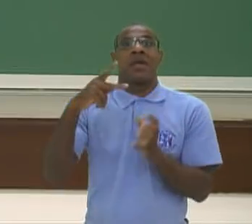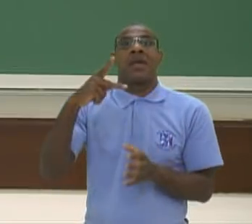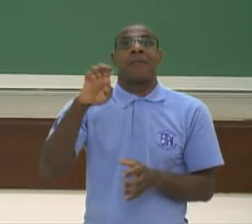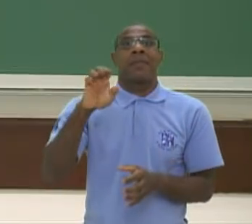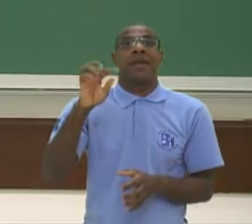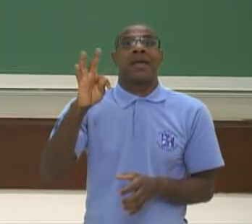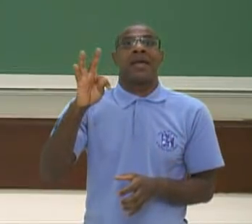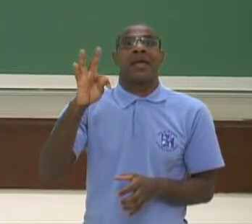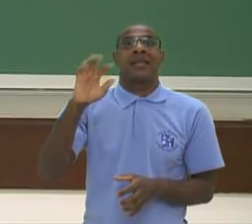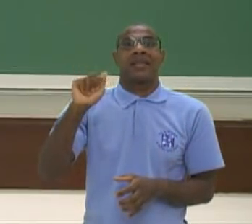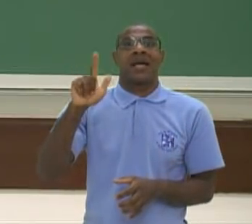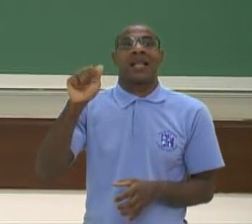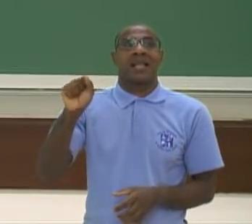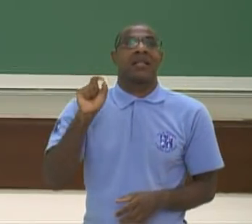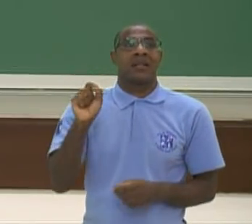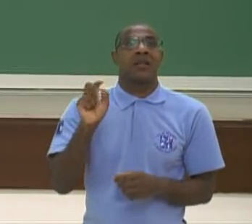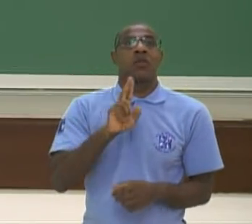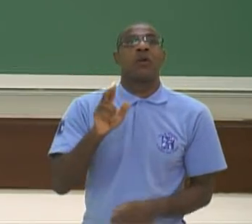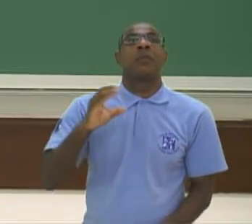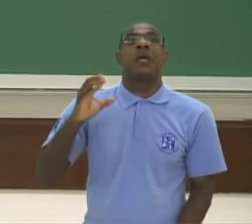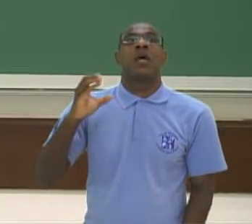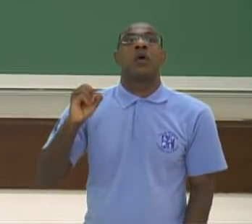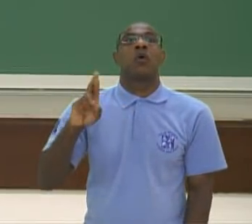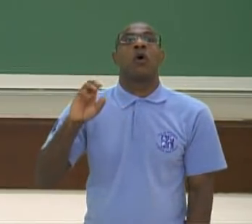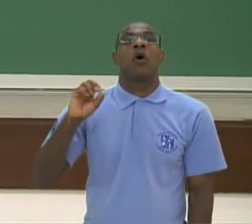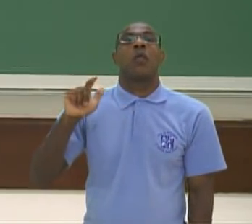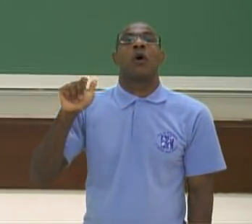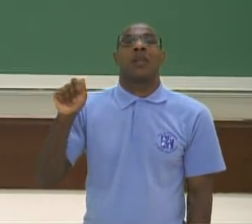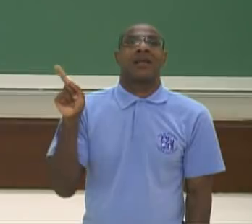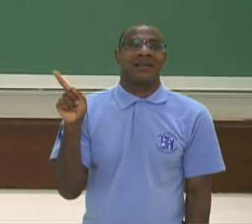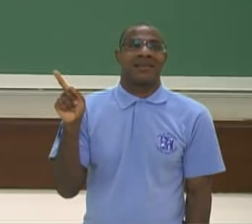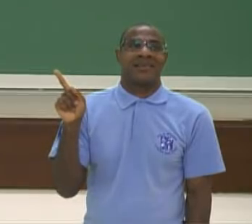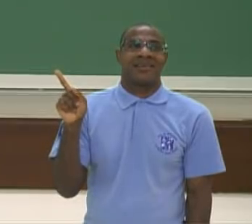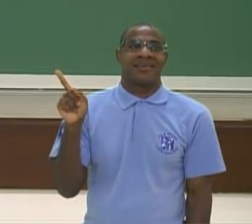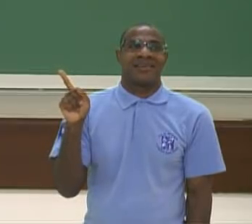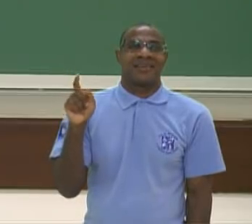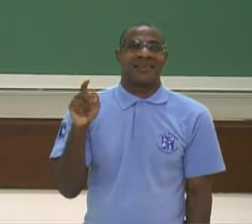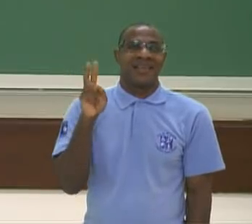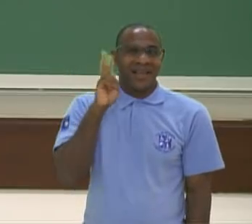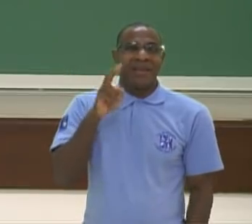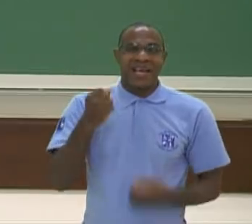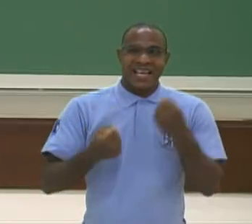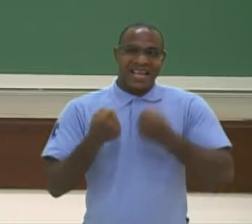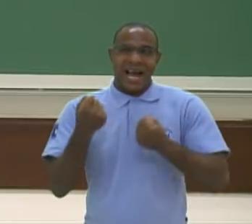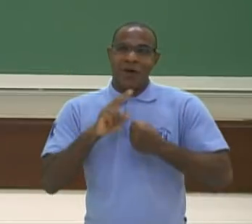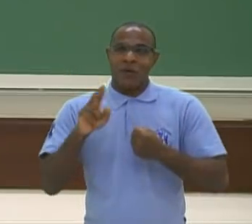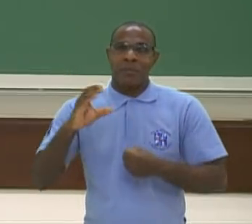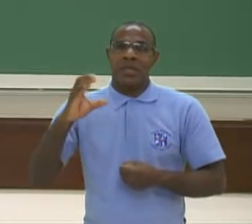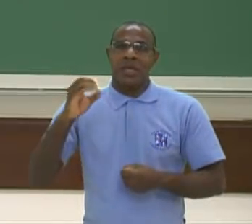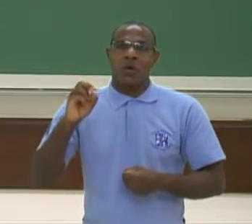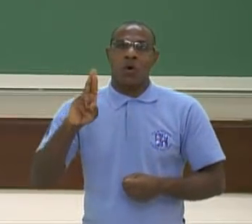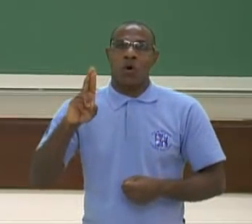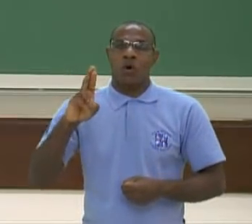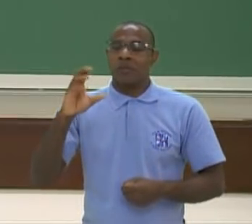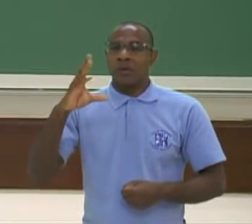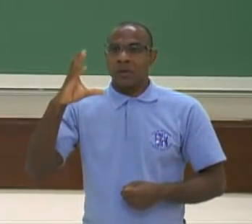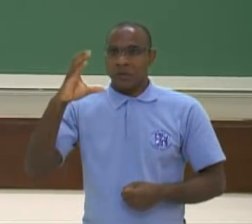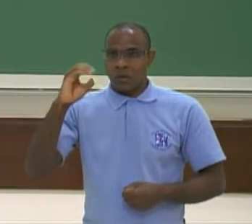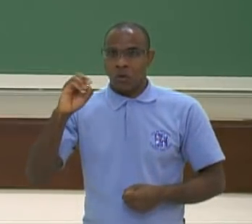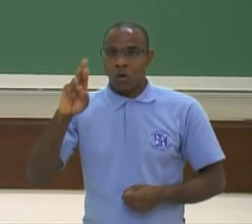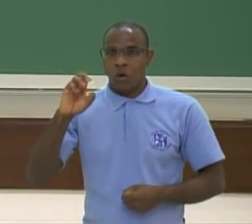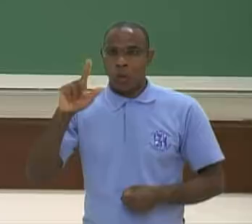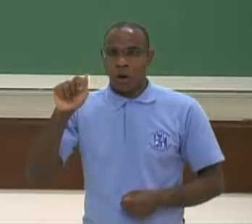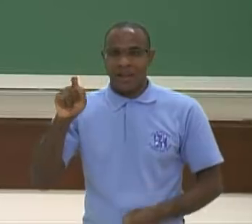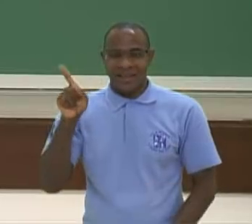esse conjunto de corola. Pensa no carro Corolla, que é estiloso, bonito e tal. A pétala da flor tem a mesma função,